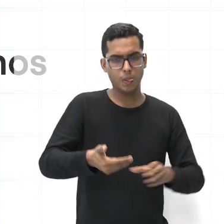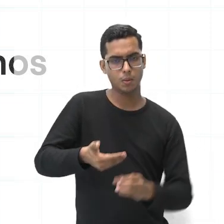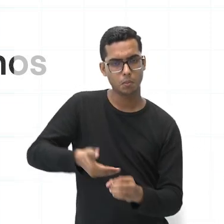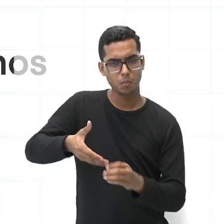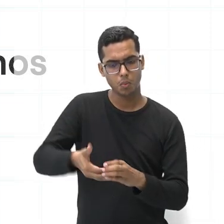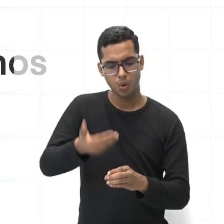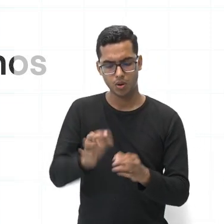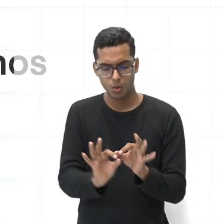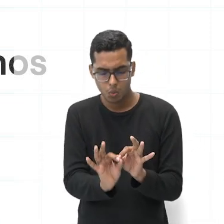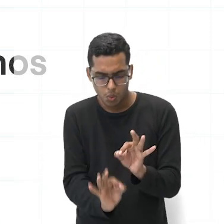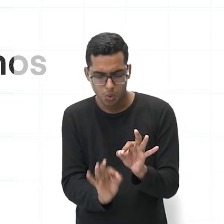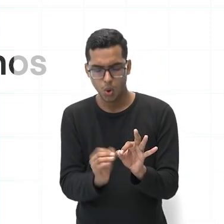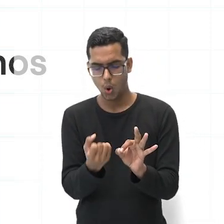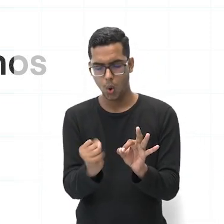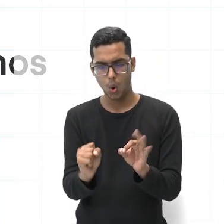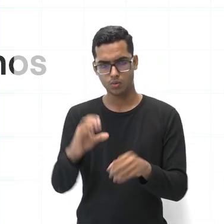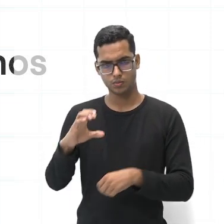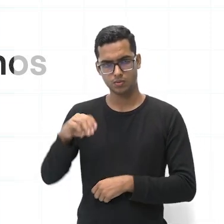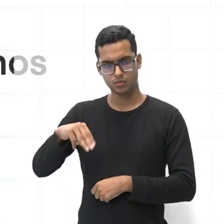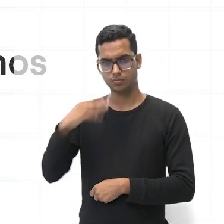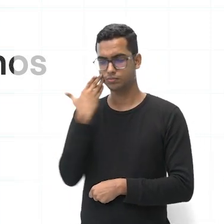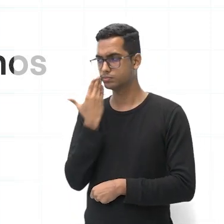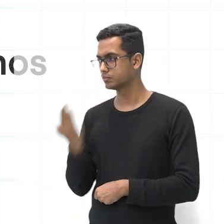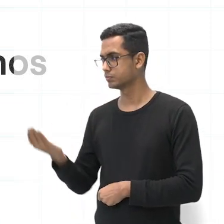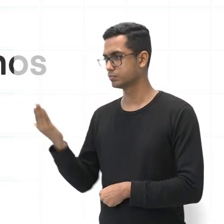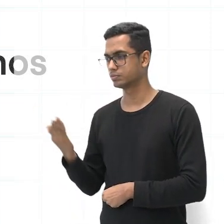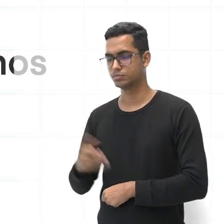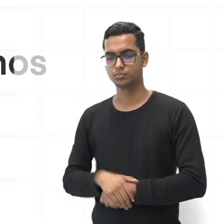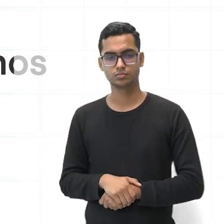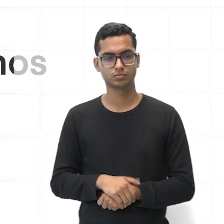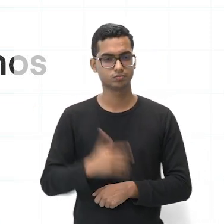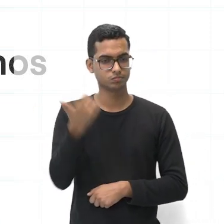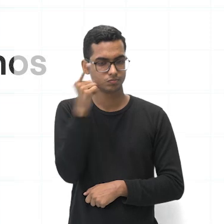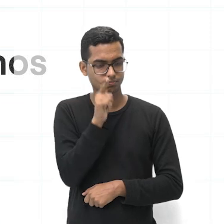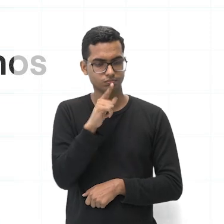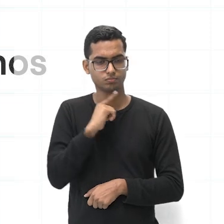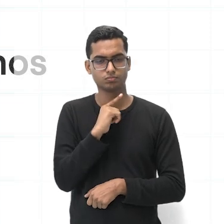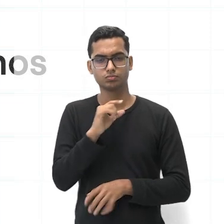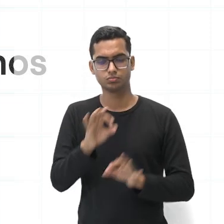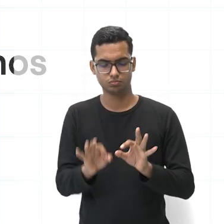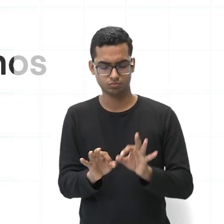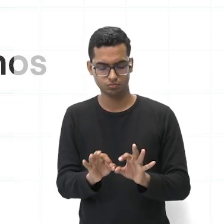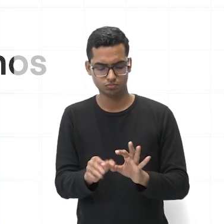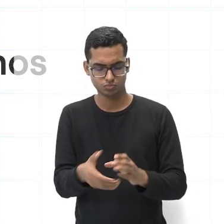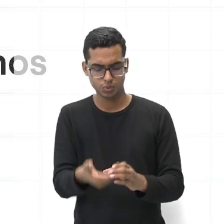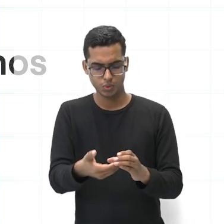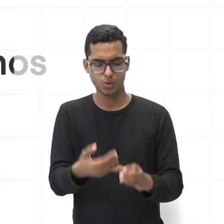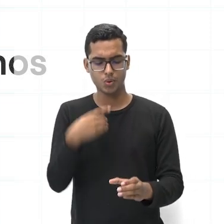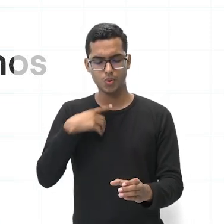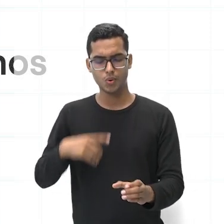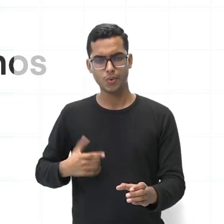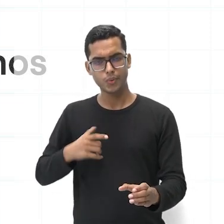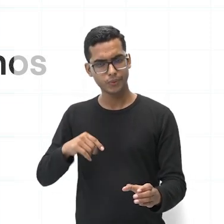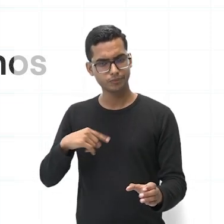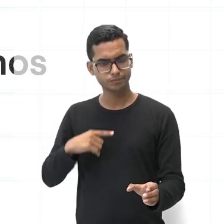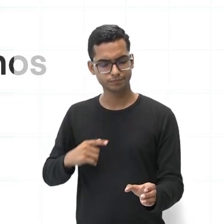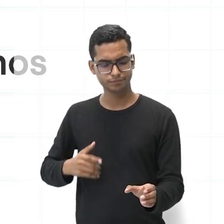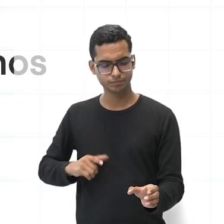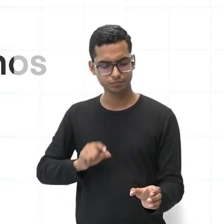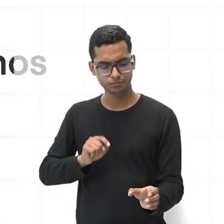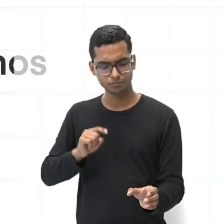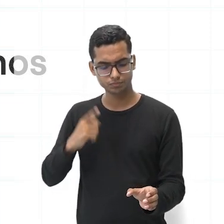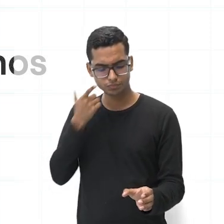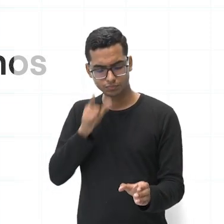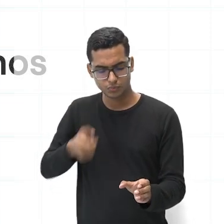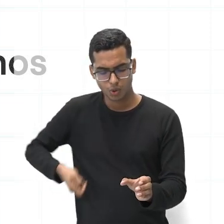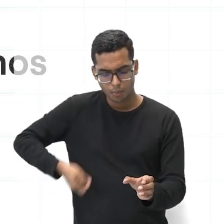8 centímetros, mais ou menos, né? Ninguém vai andar com a trena para calcular o tamanho específico, exato do buraco, mas tem que fazer esse